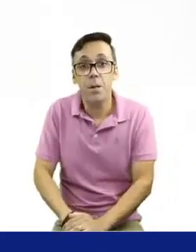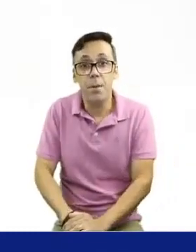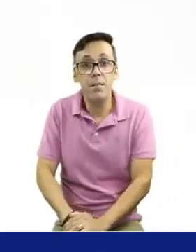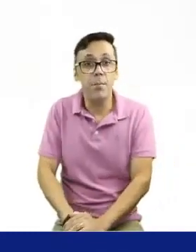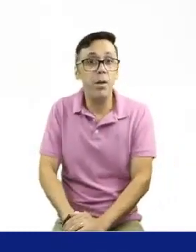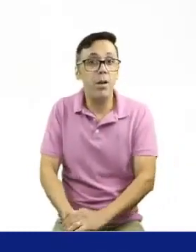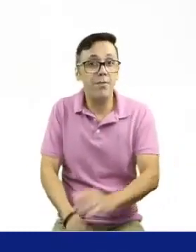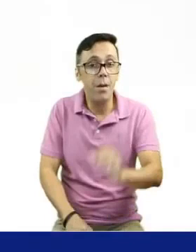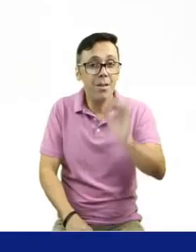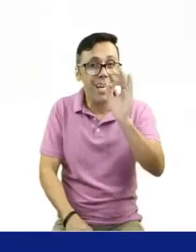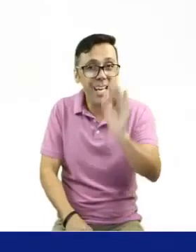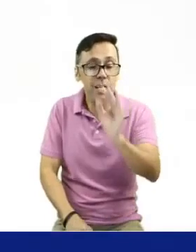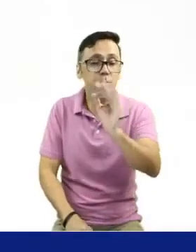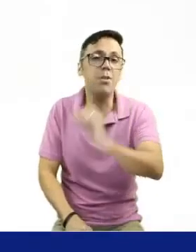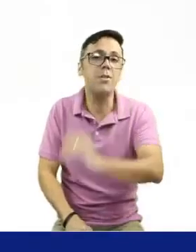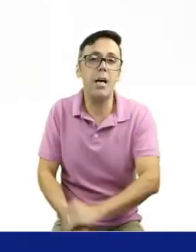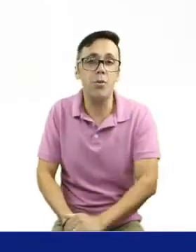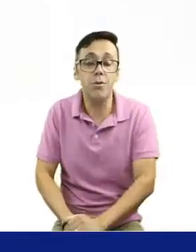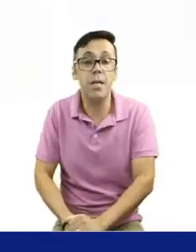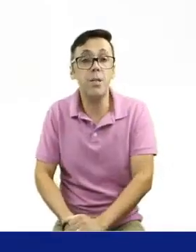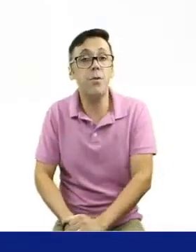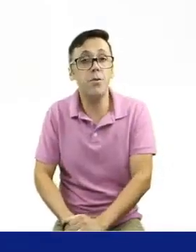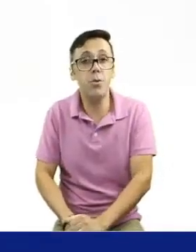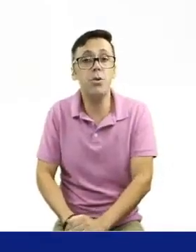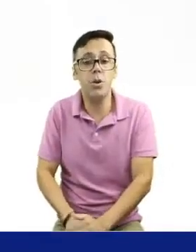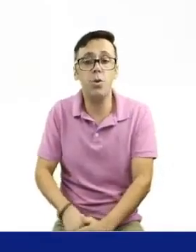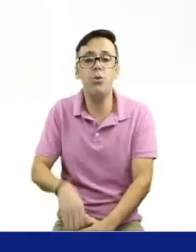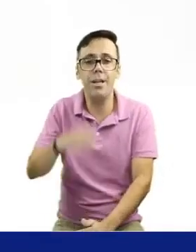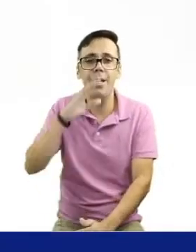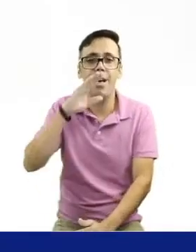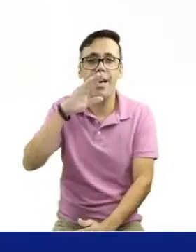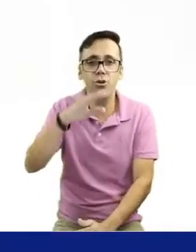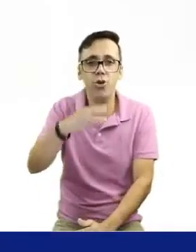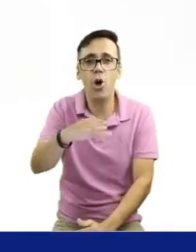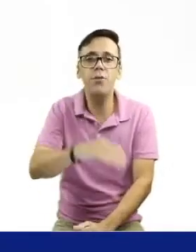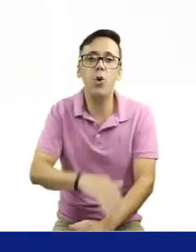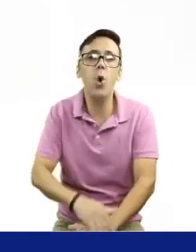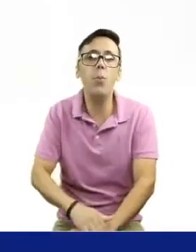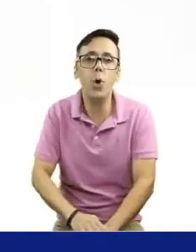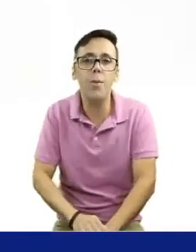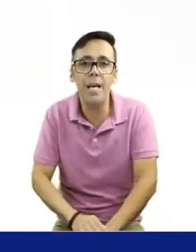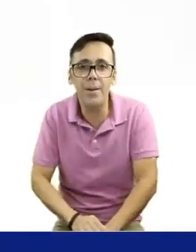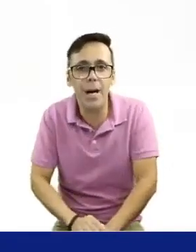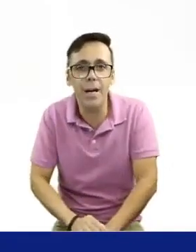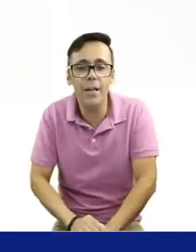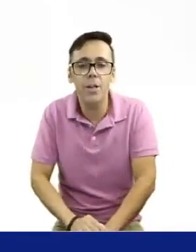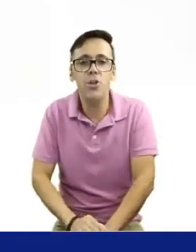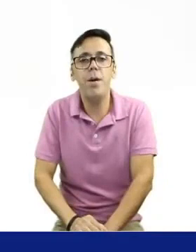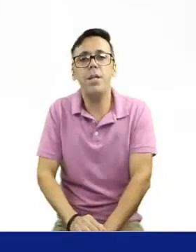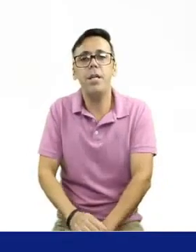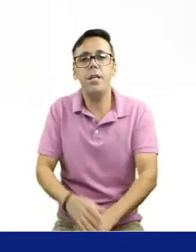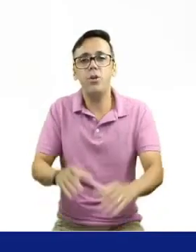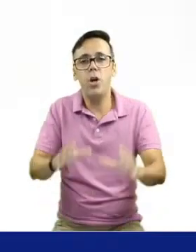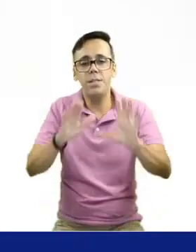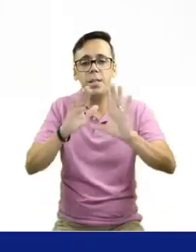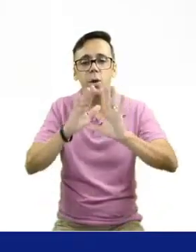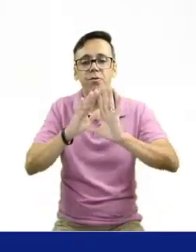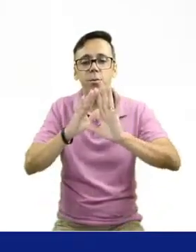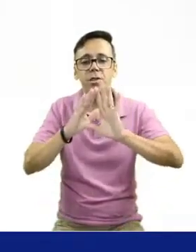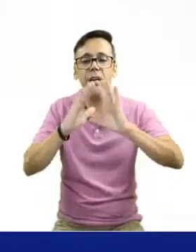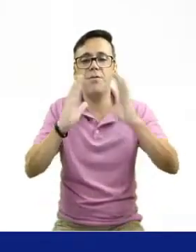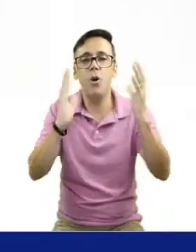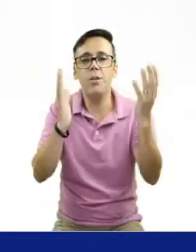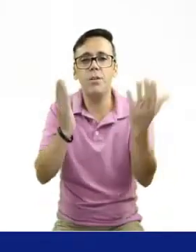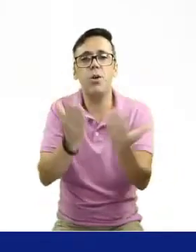bacana mas também uma Vibe responsável trazendo para você o conteúdo que resolve o problema de maneira que